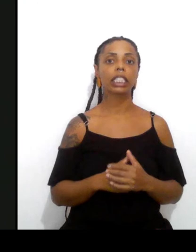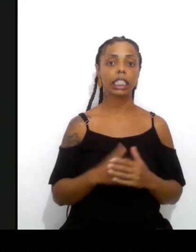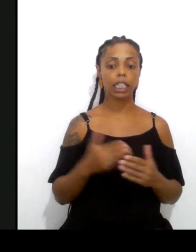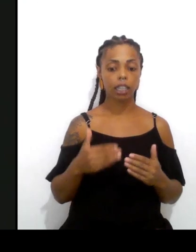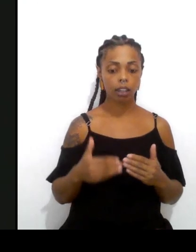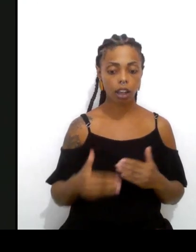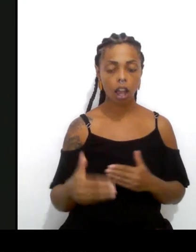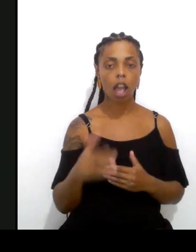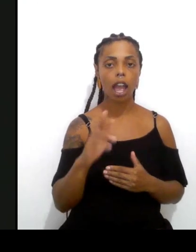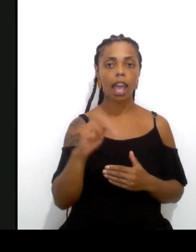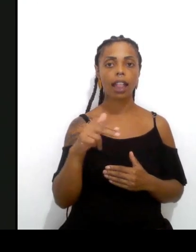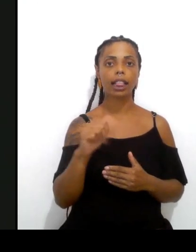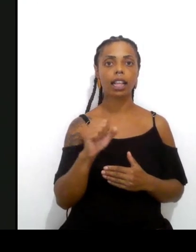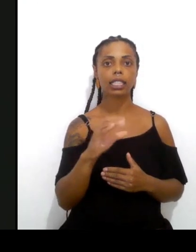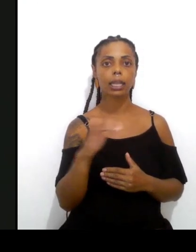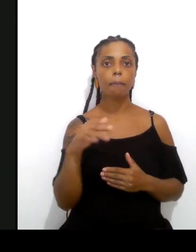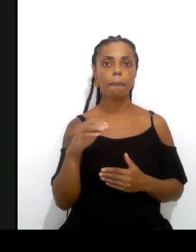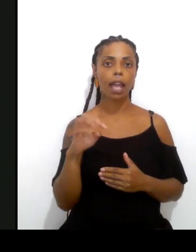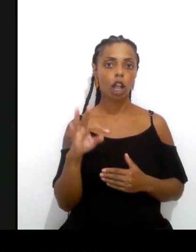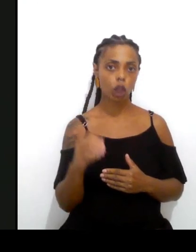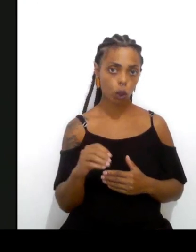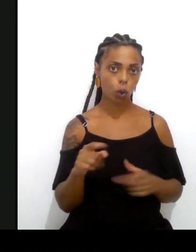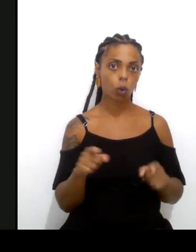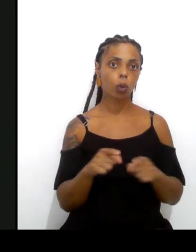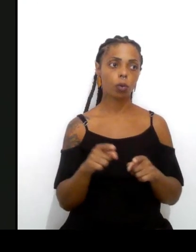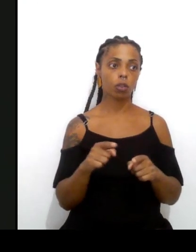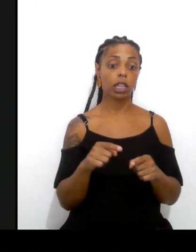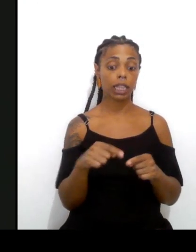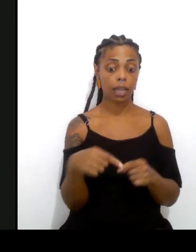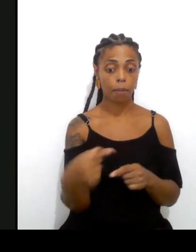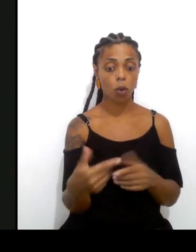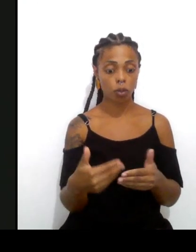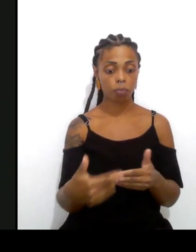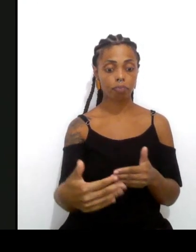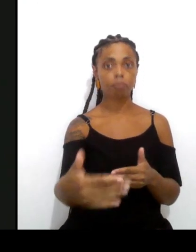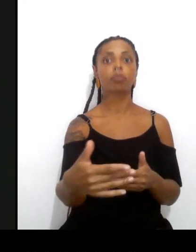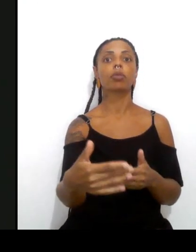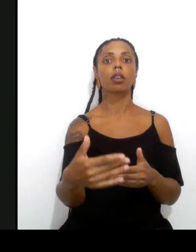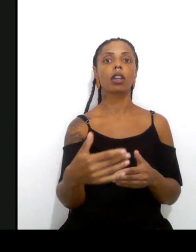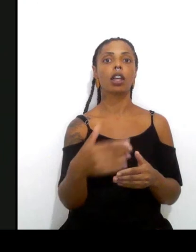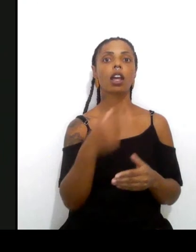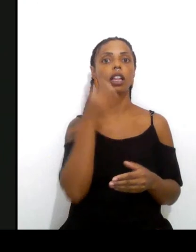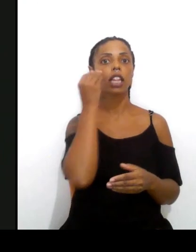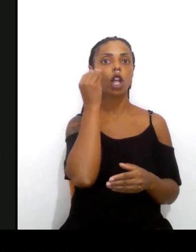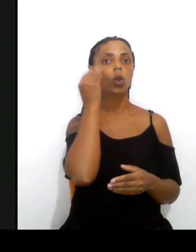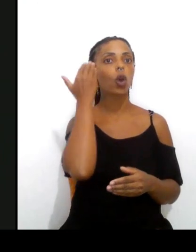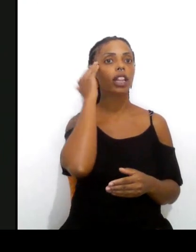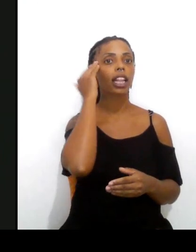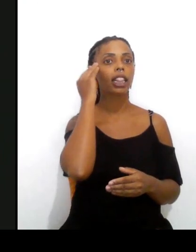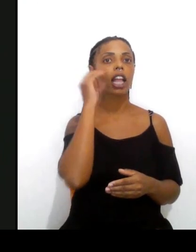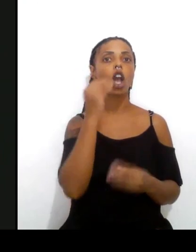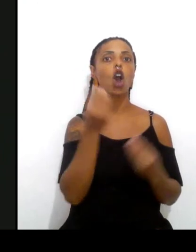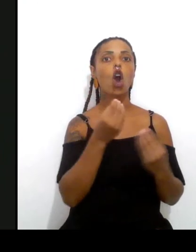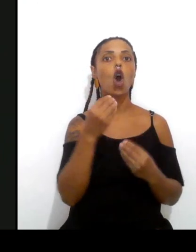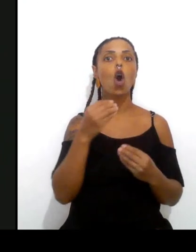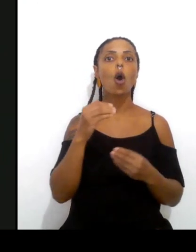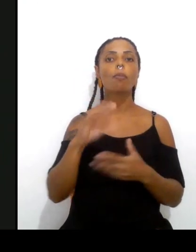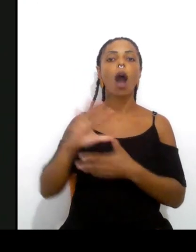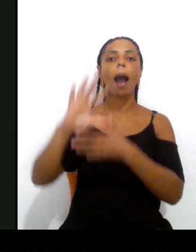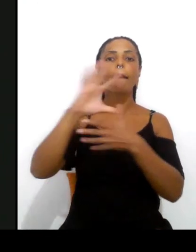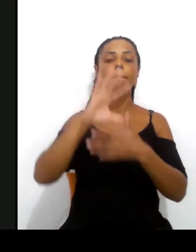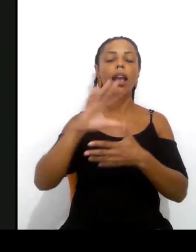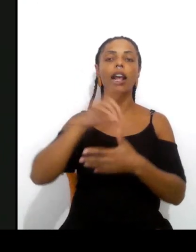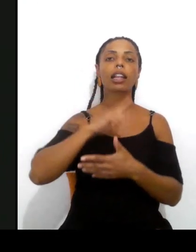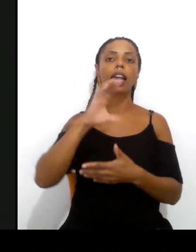digamos na sequência do renascimento buscaram interpretar o carnibalismo da América depois